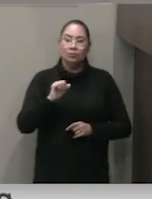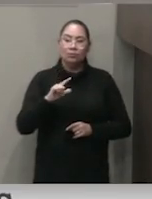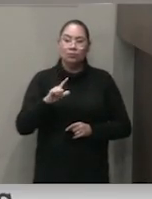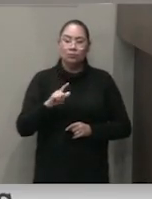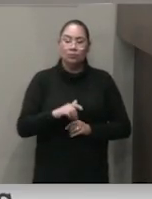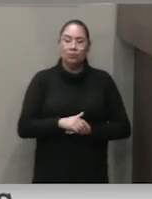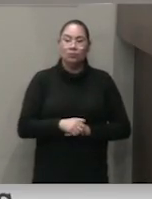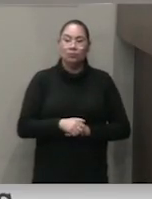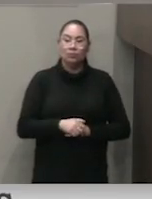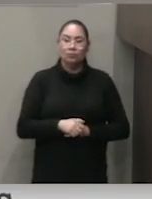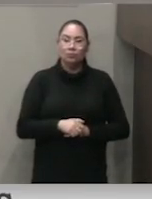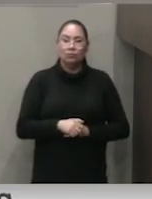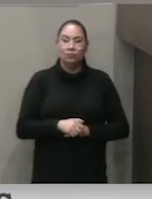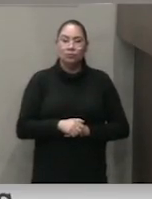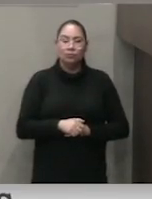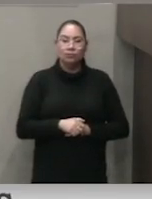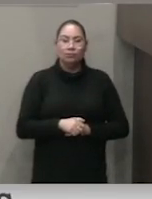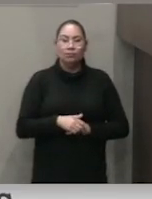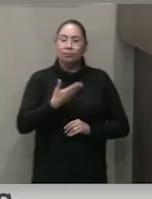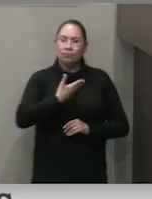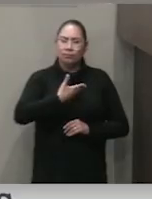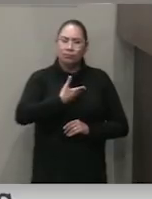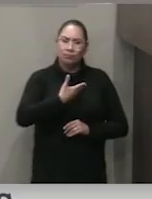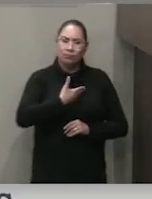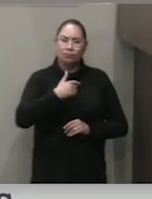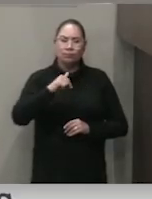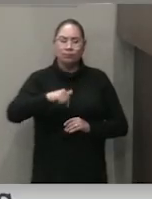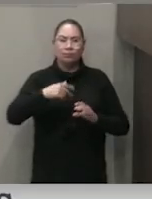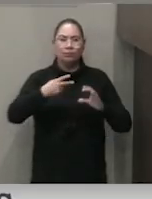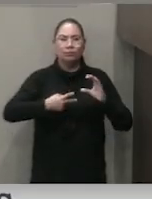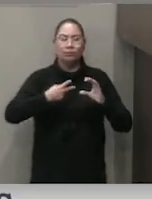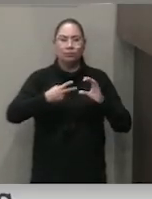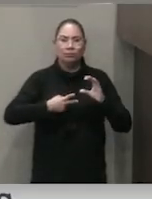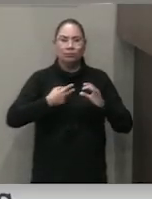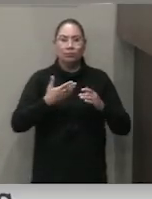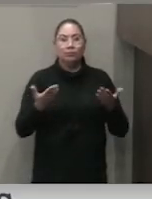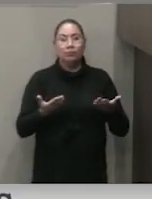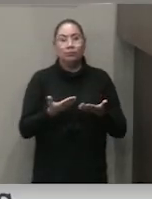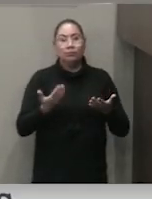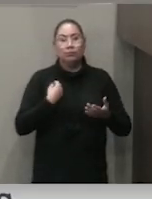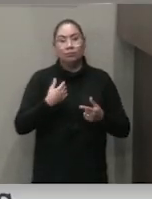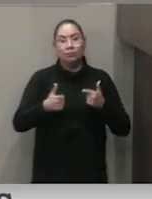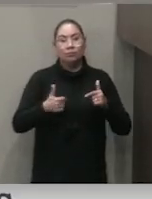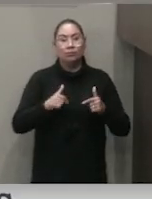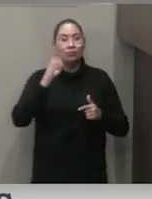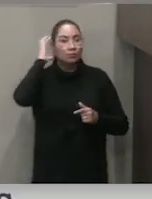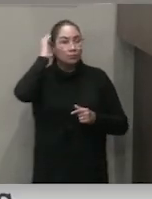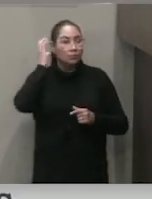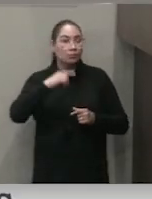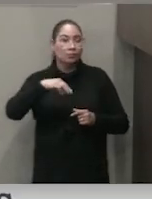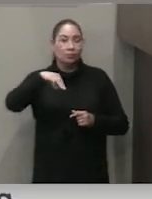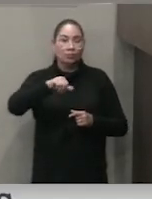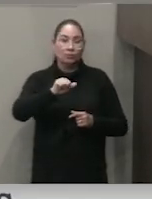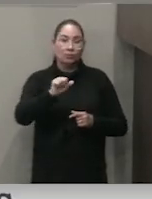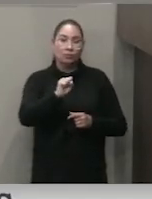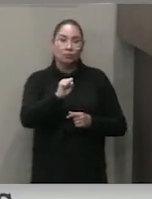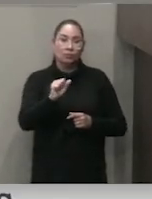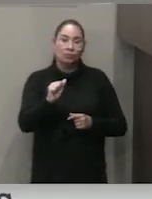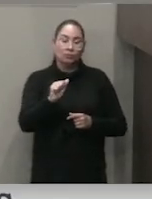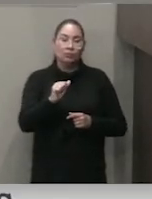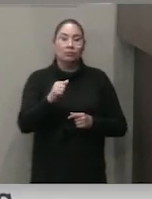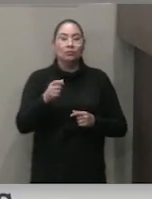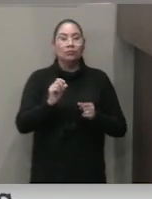Meirelles, um grande parceiro nosso aí, um grande parceiro aqui dessa casa, né, que hoje está trabalhando na Rádio Massa, né, e nos